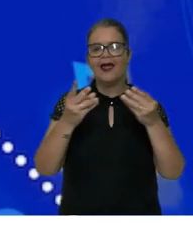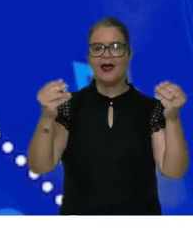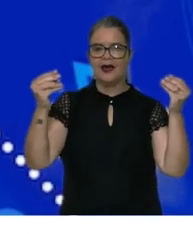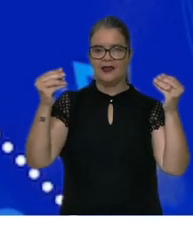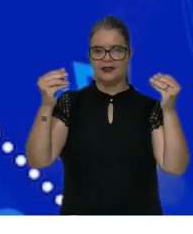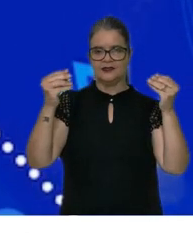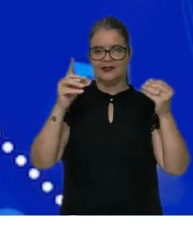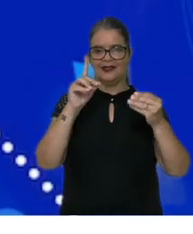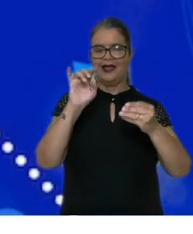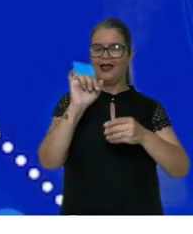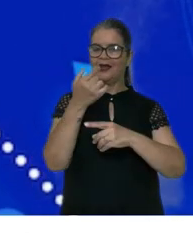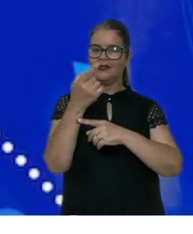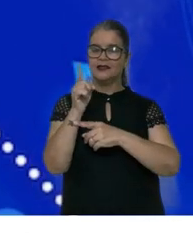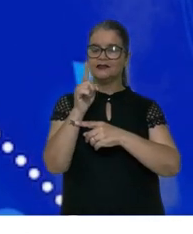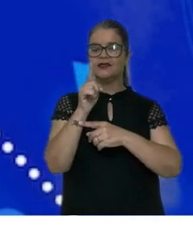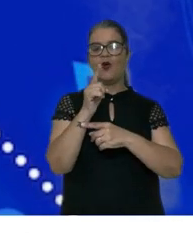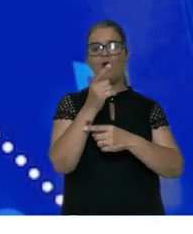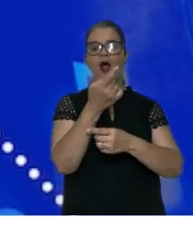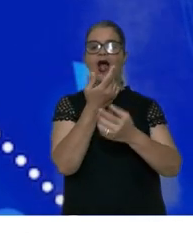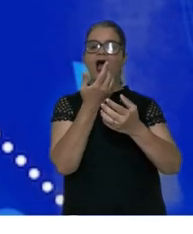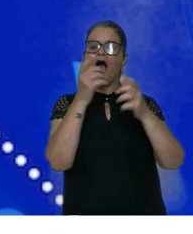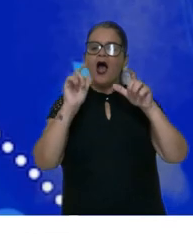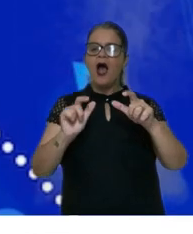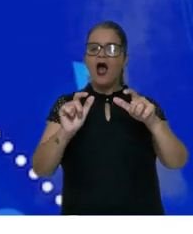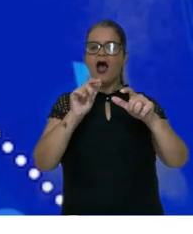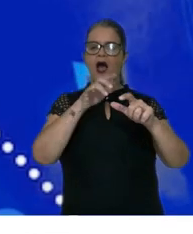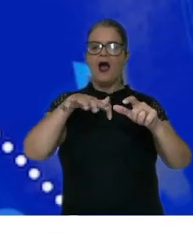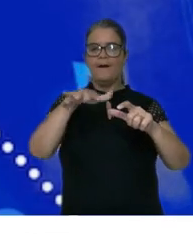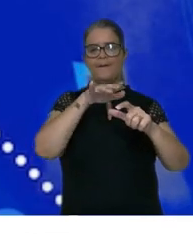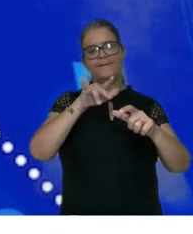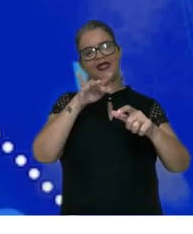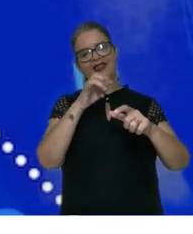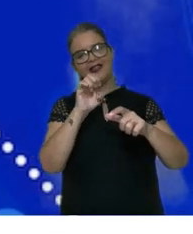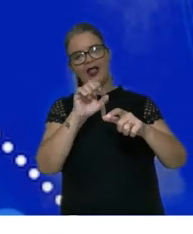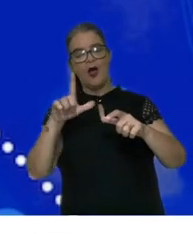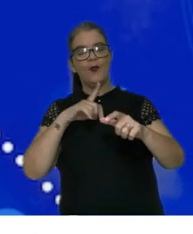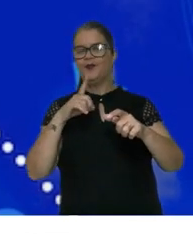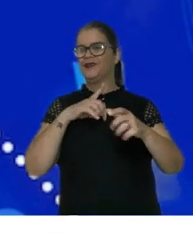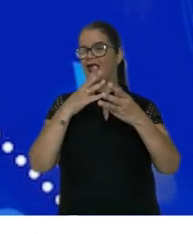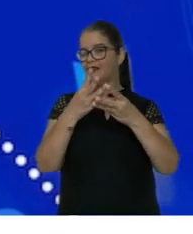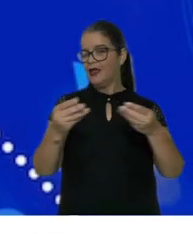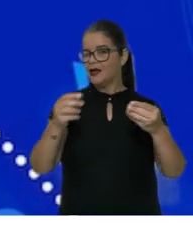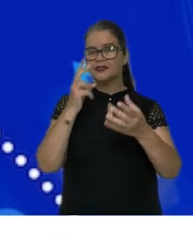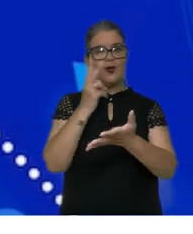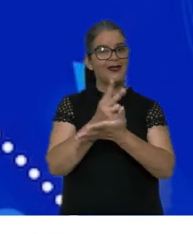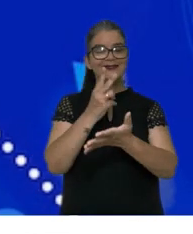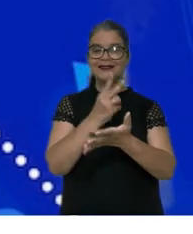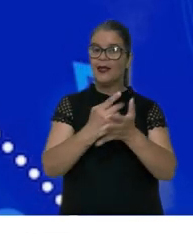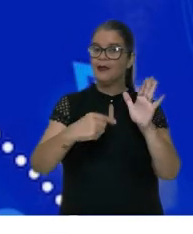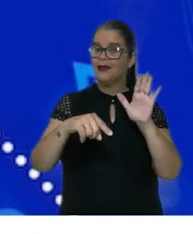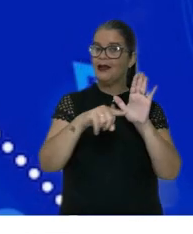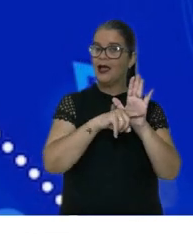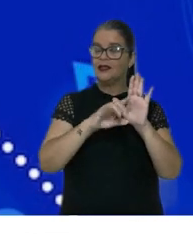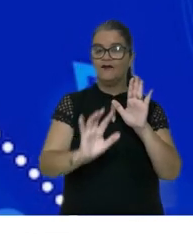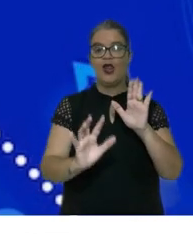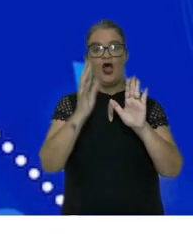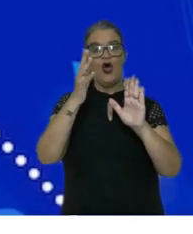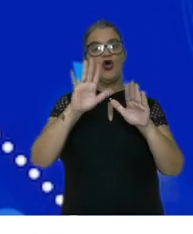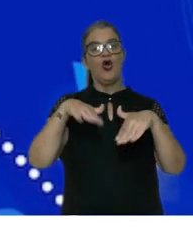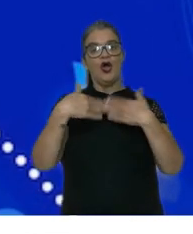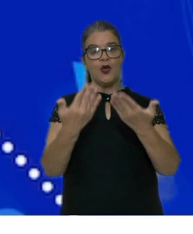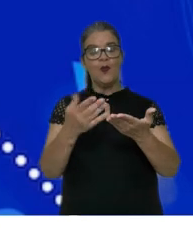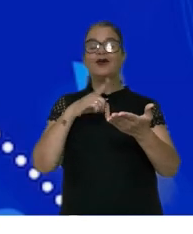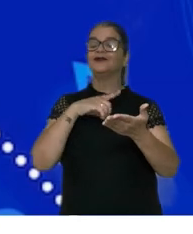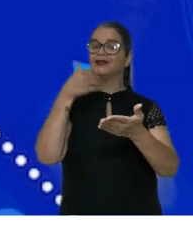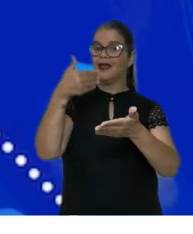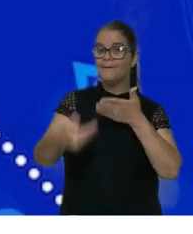degradação ambiental. A degradação ambiental é sempre negativa. Ela ocorre quando há uma